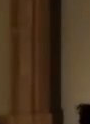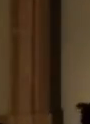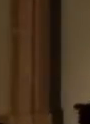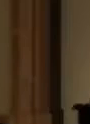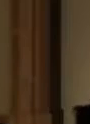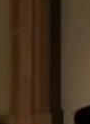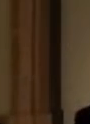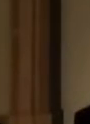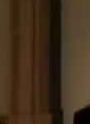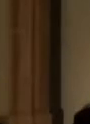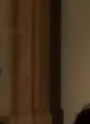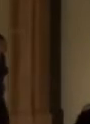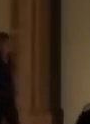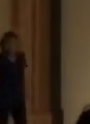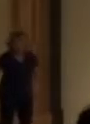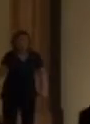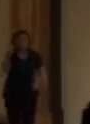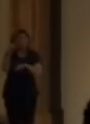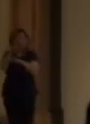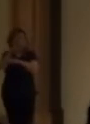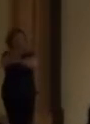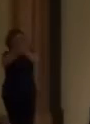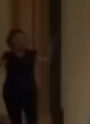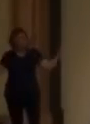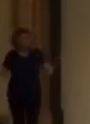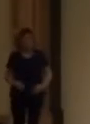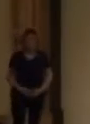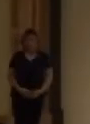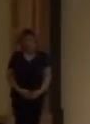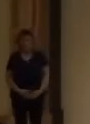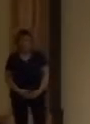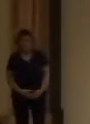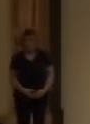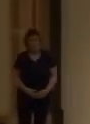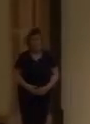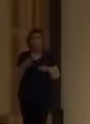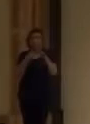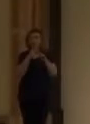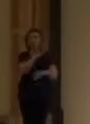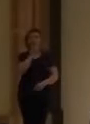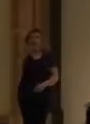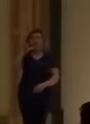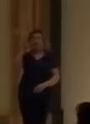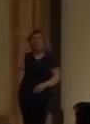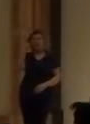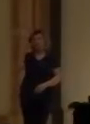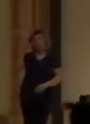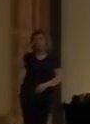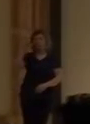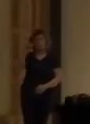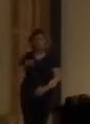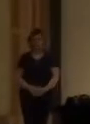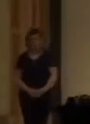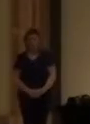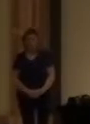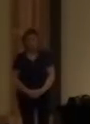Muito boa tarde a todos. Sou Álvaro Domingues, geógrafo. Estou ainda, como penso que todos